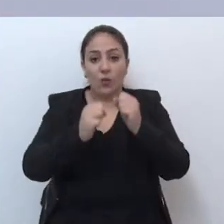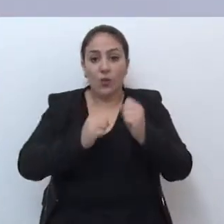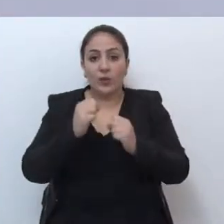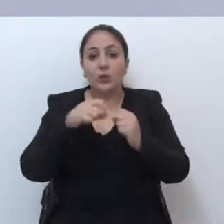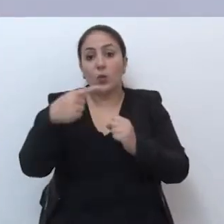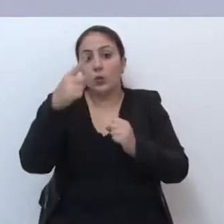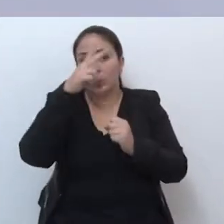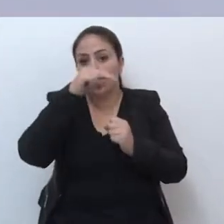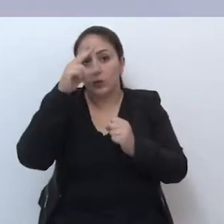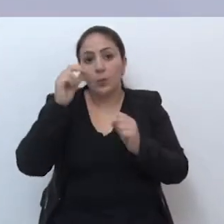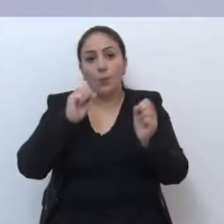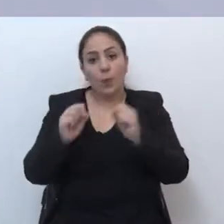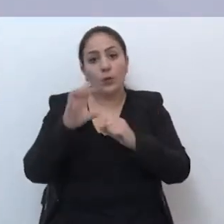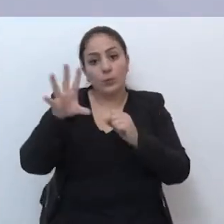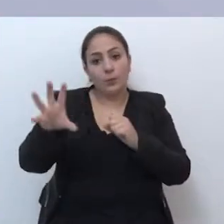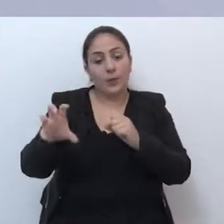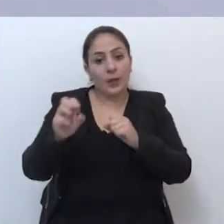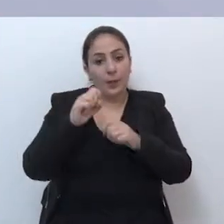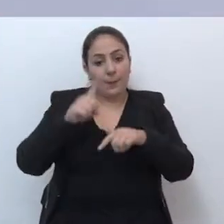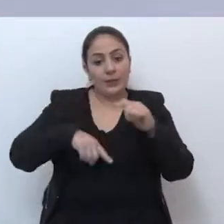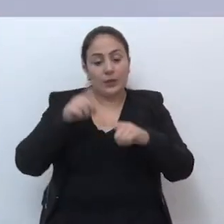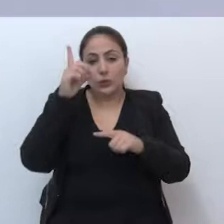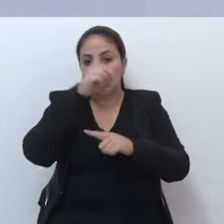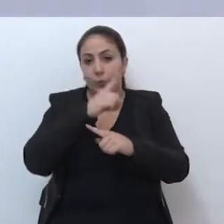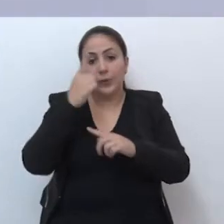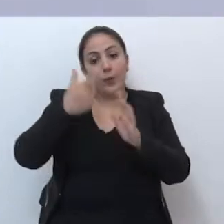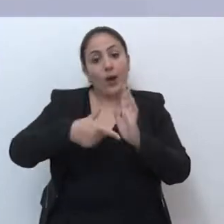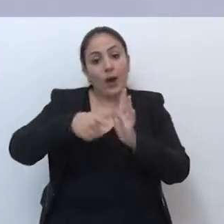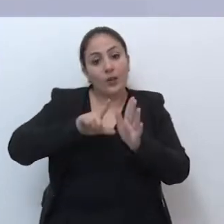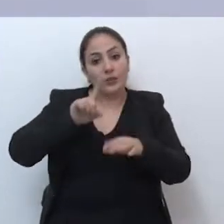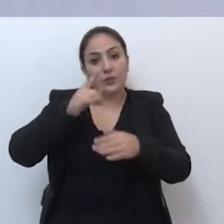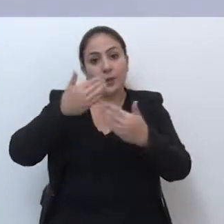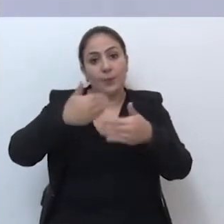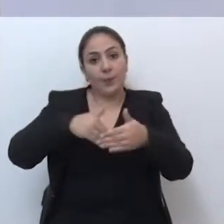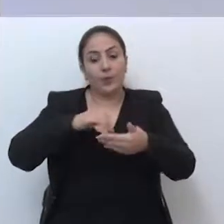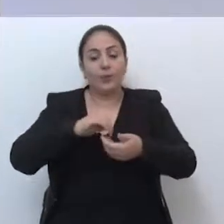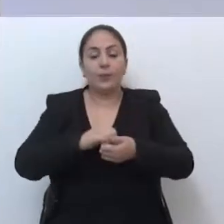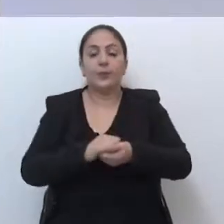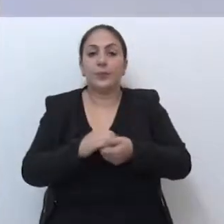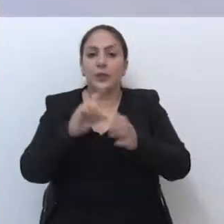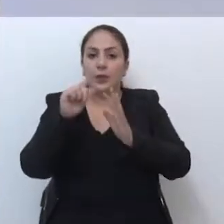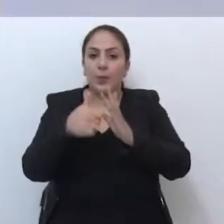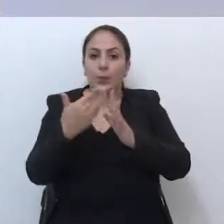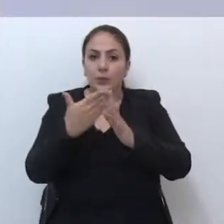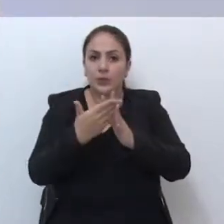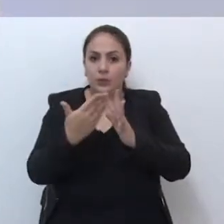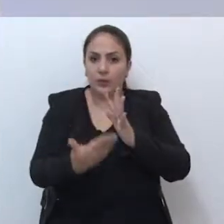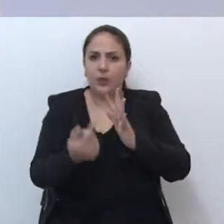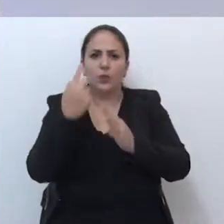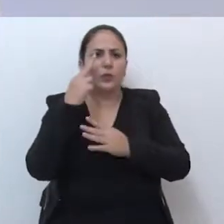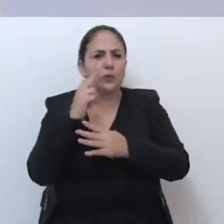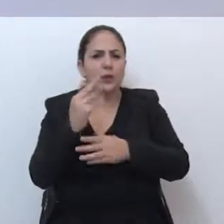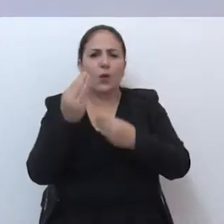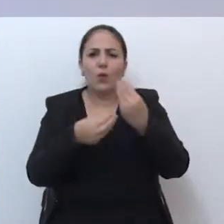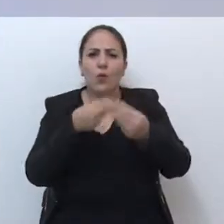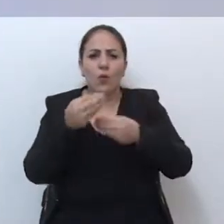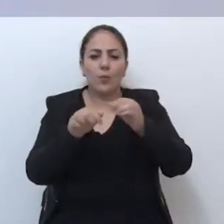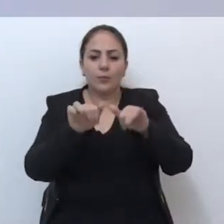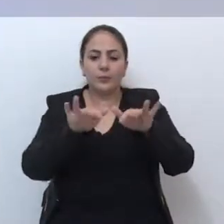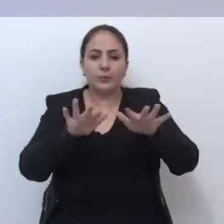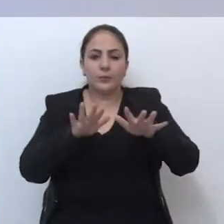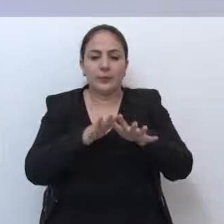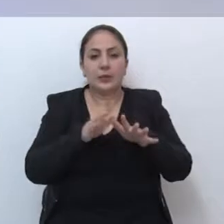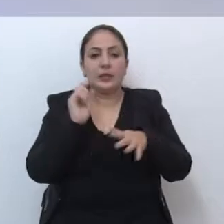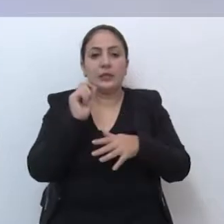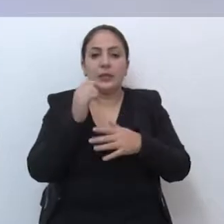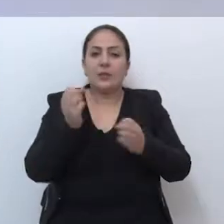outros municípios podem buscar o material no domingo, antes da prova. E depois do intervalo, você vai ver como foi a